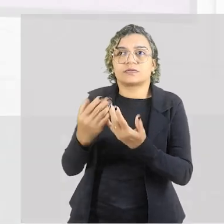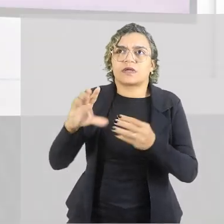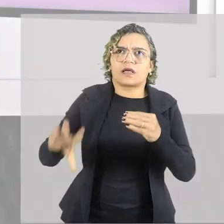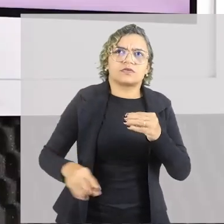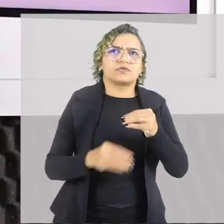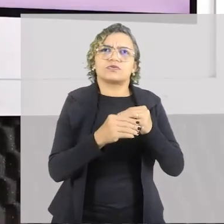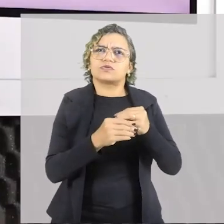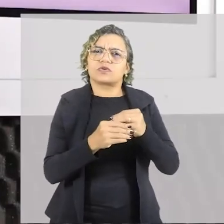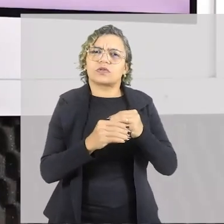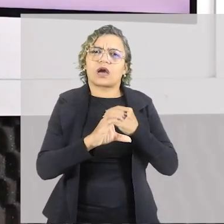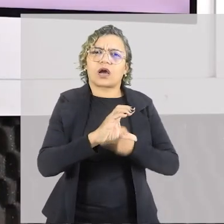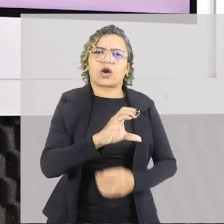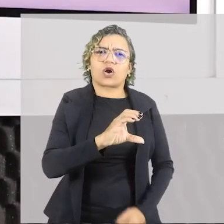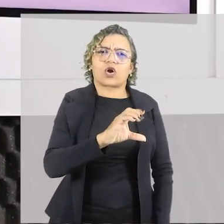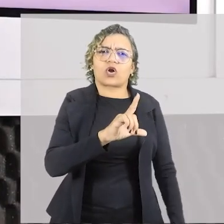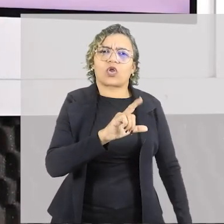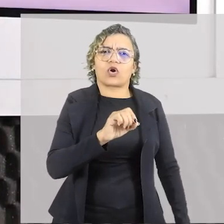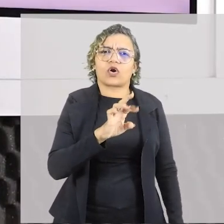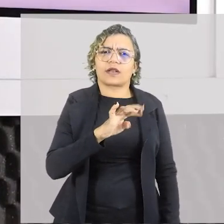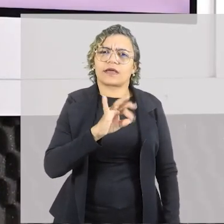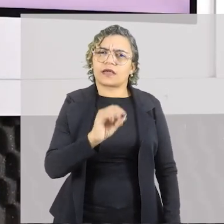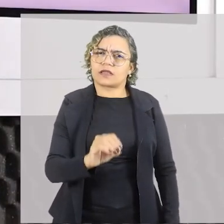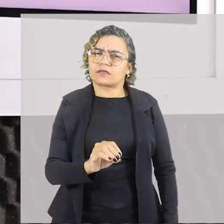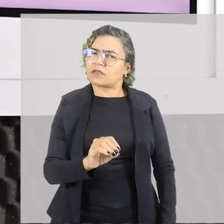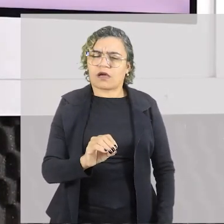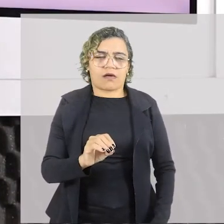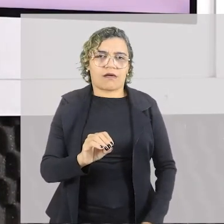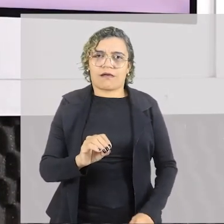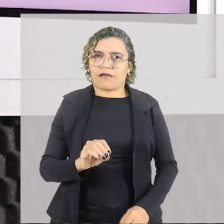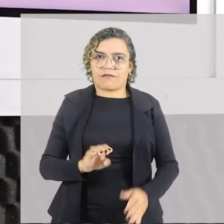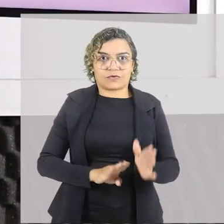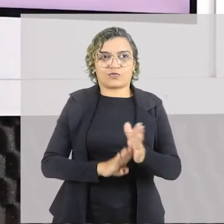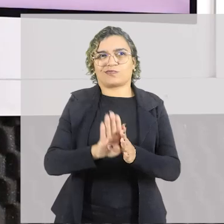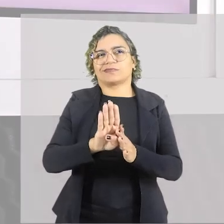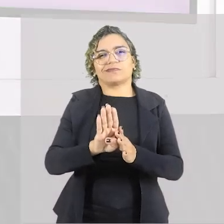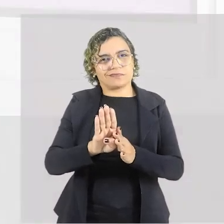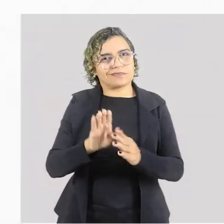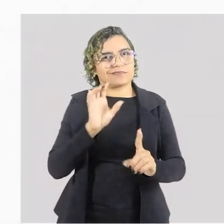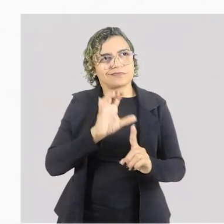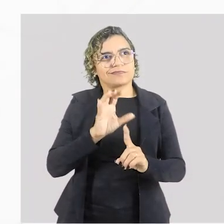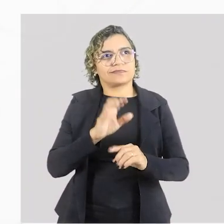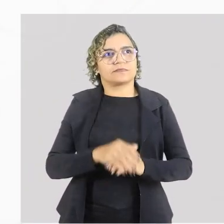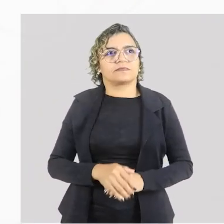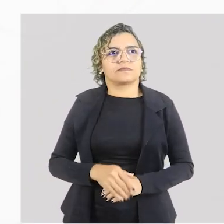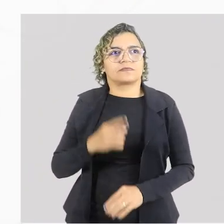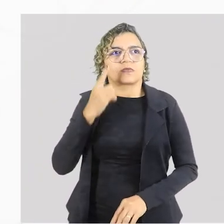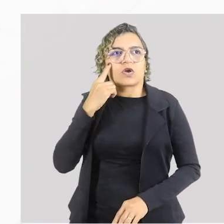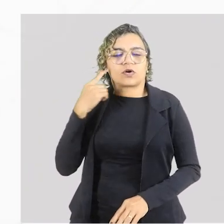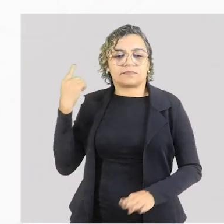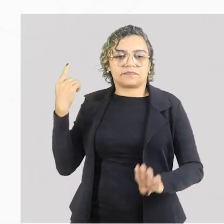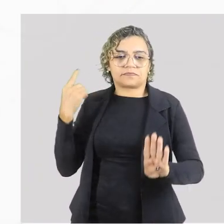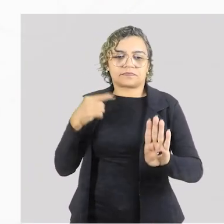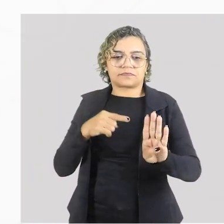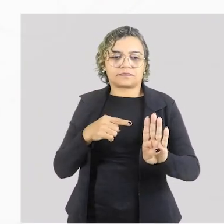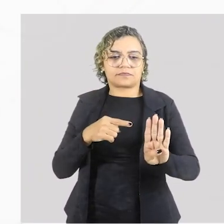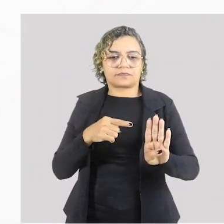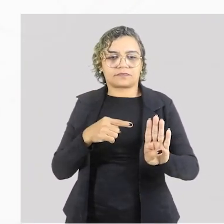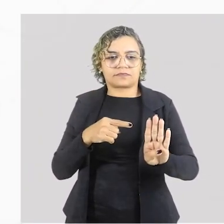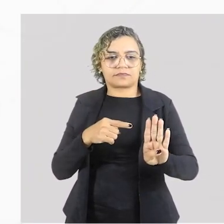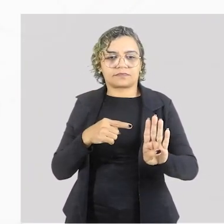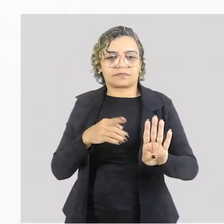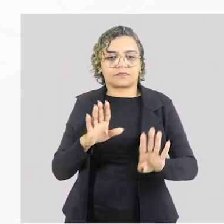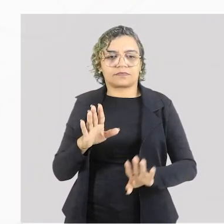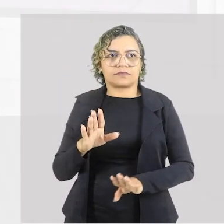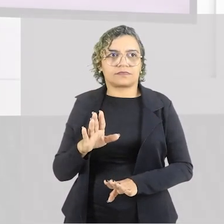aos líquidos diminui sua temperatura de ebulição, não, faz aumentar. Na mesma temperatura, o líquido B apresenta maior pressão de